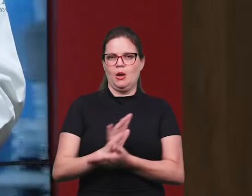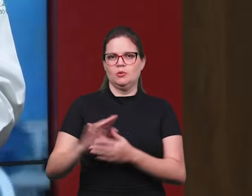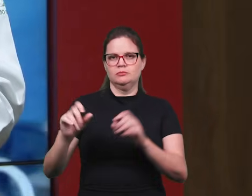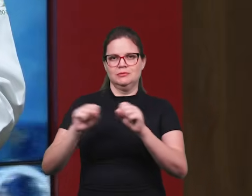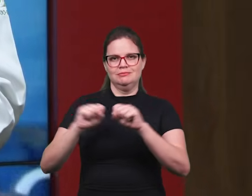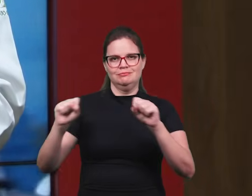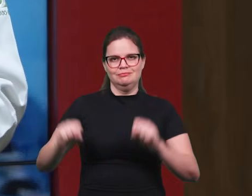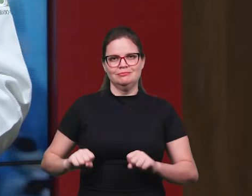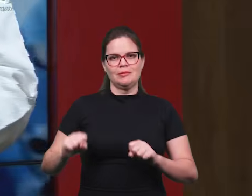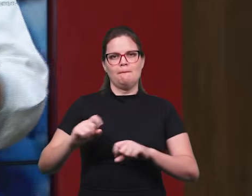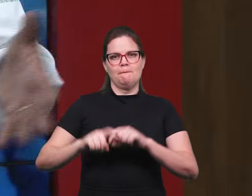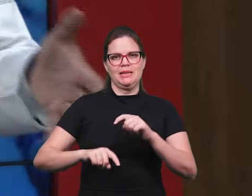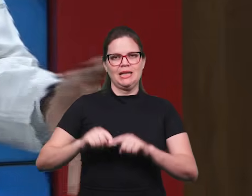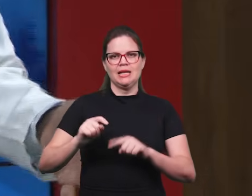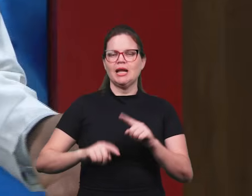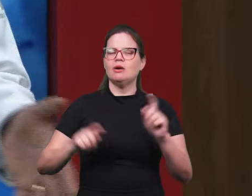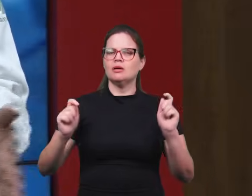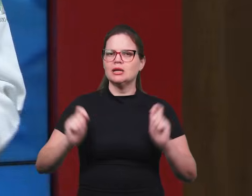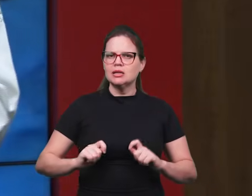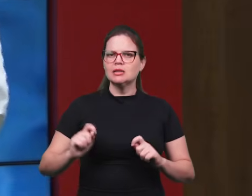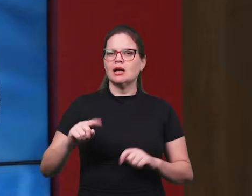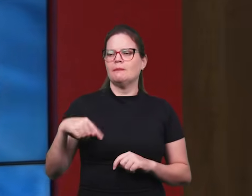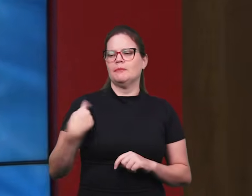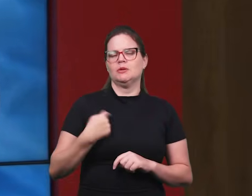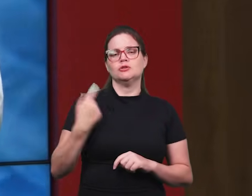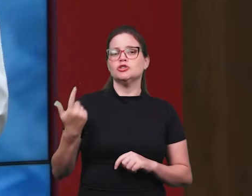intubar o paciente. Então, nós temos um kit de via